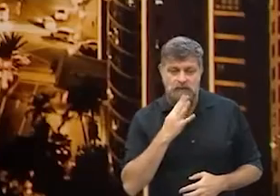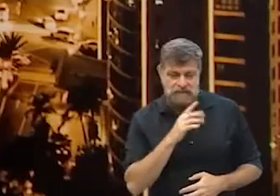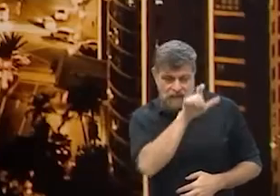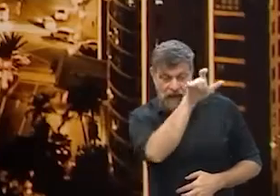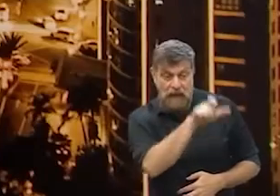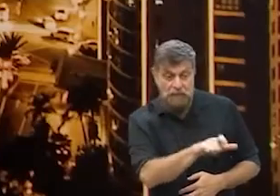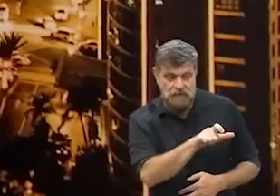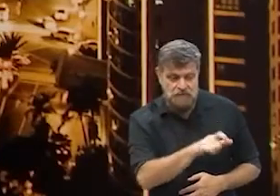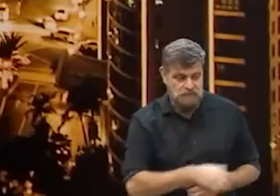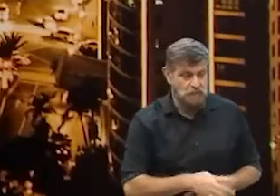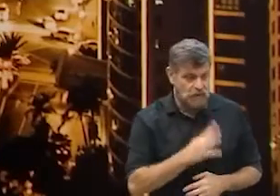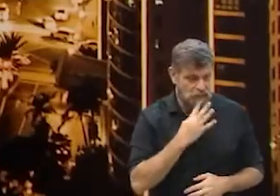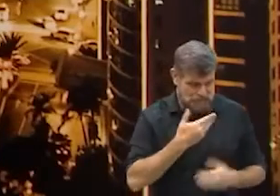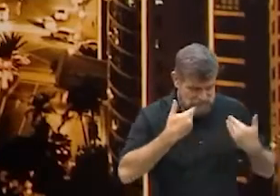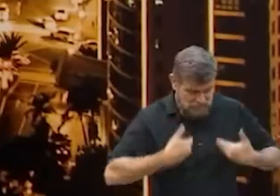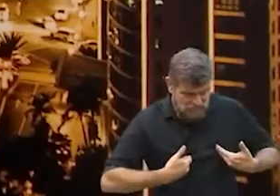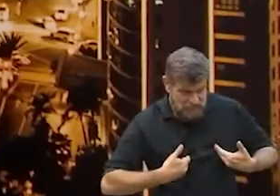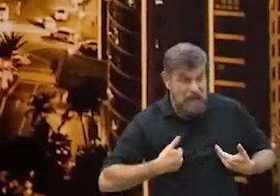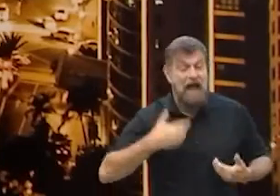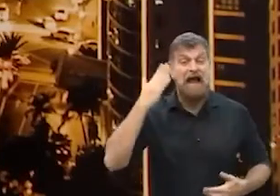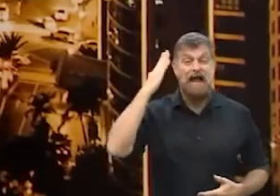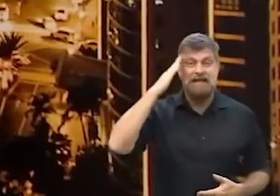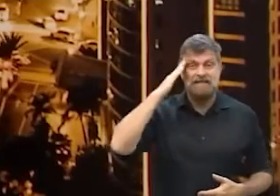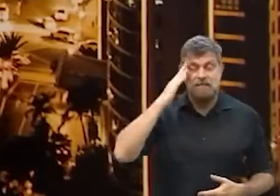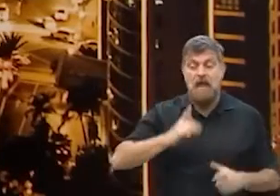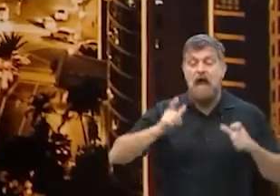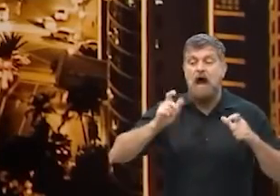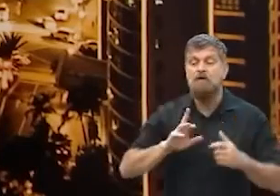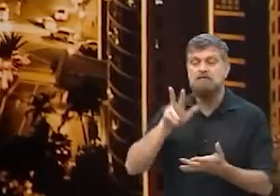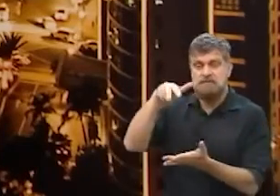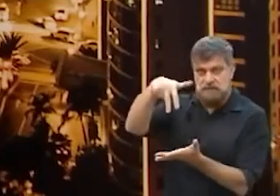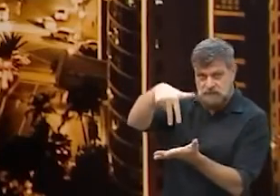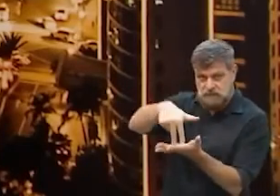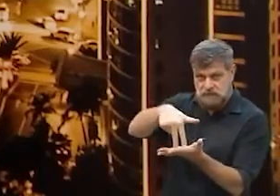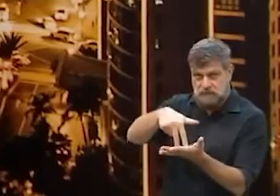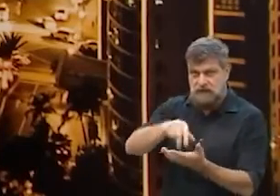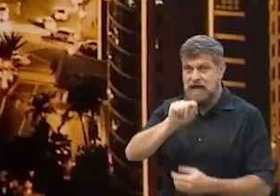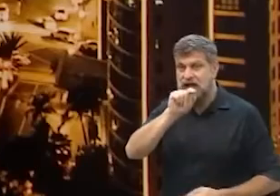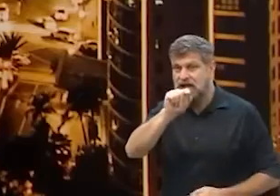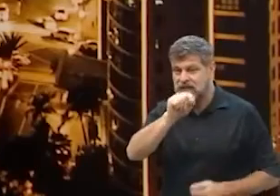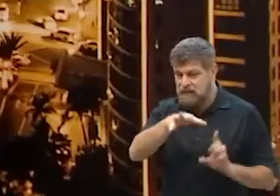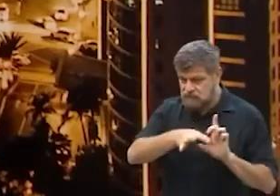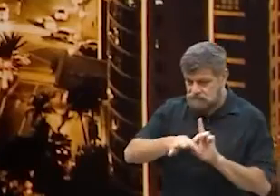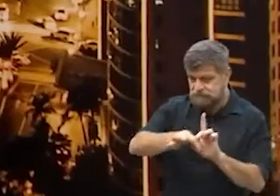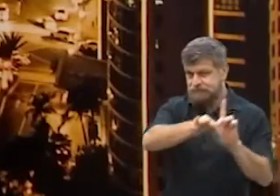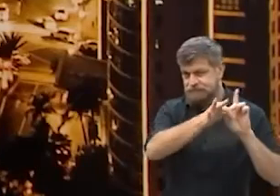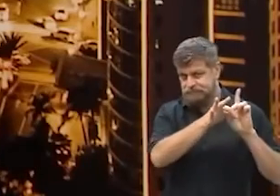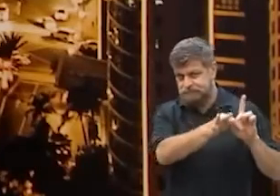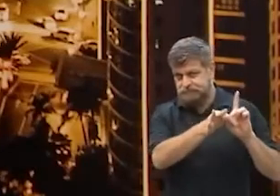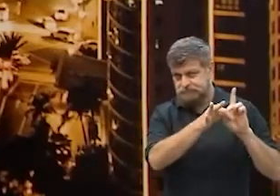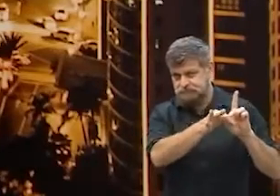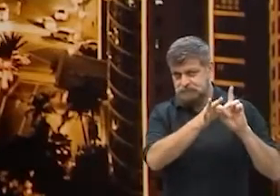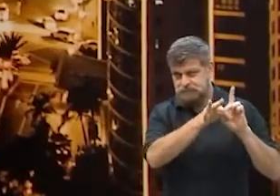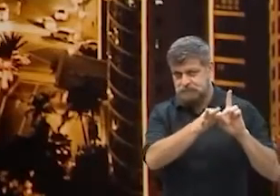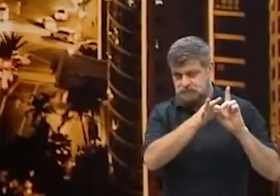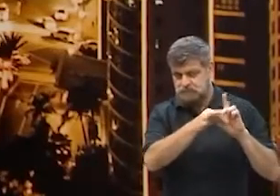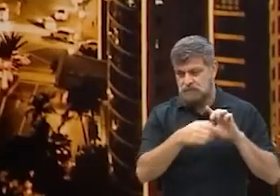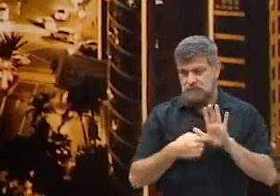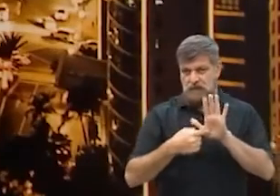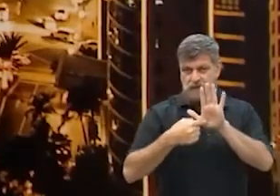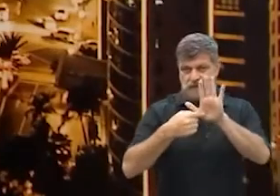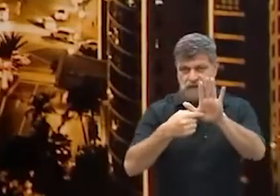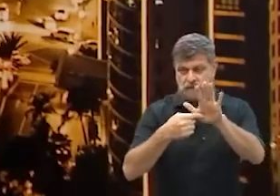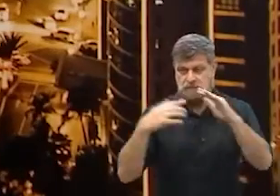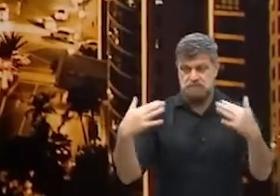te indicam. Então, você tem que saber aonde você anda, com quem você está andando, que isso vai refletir muito